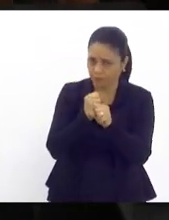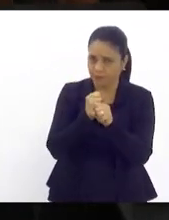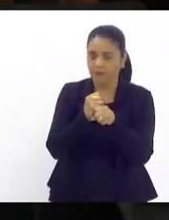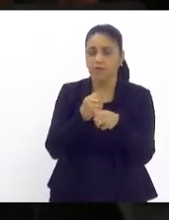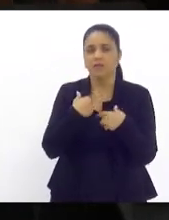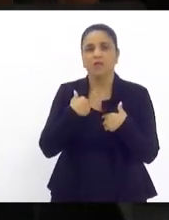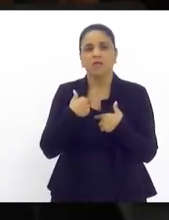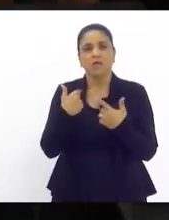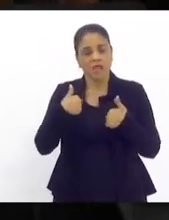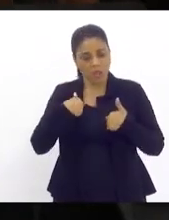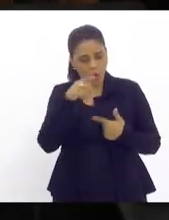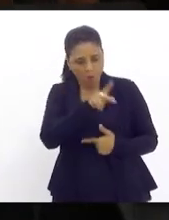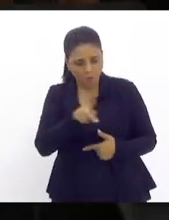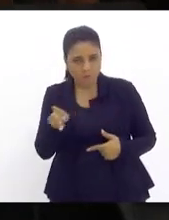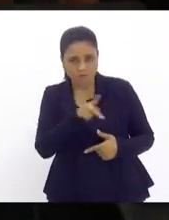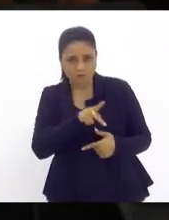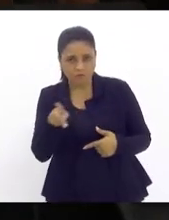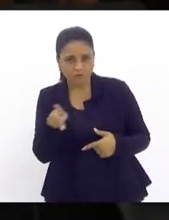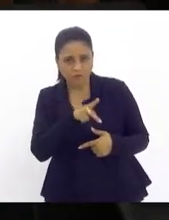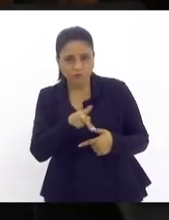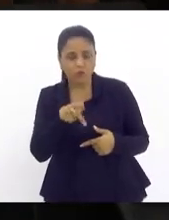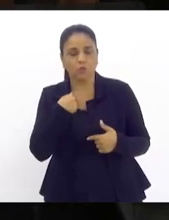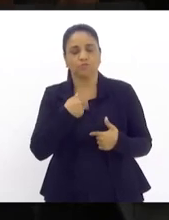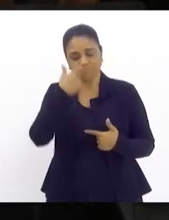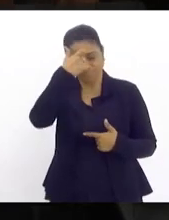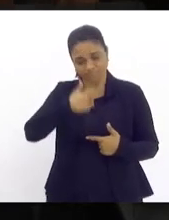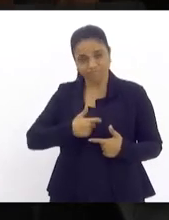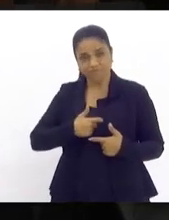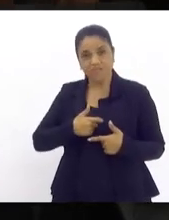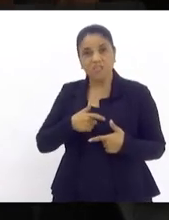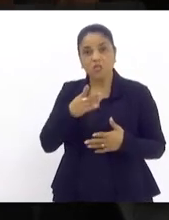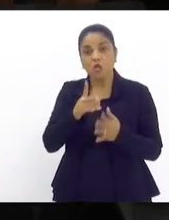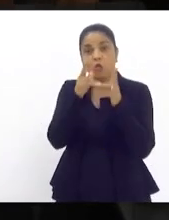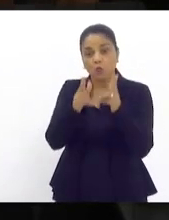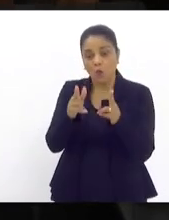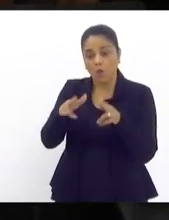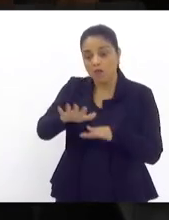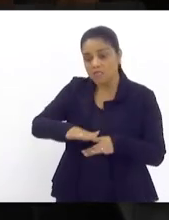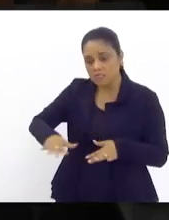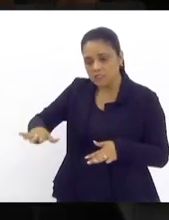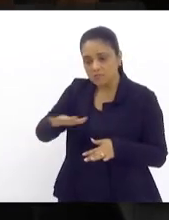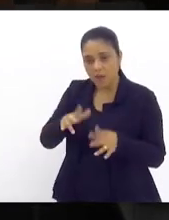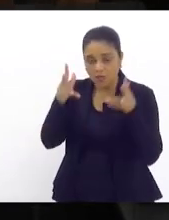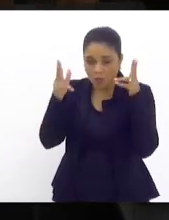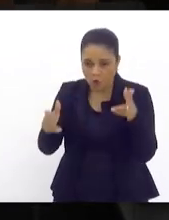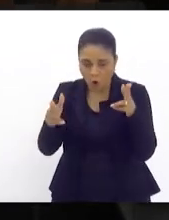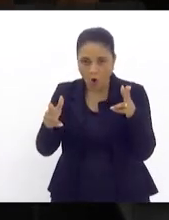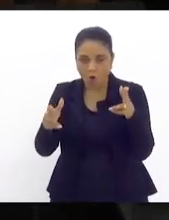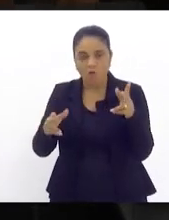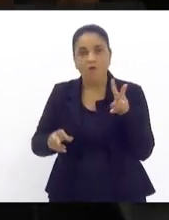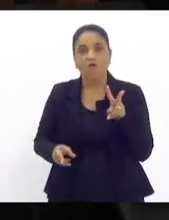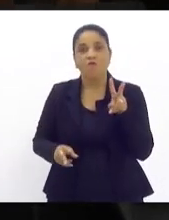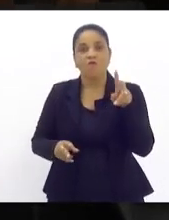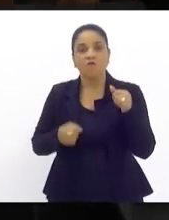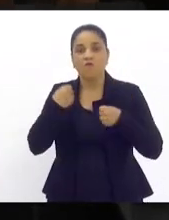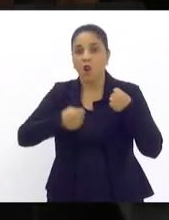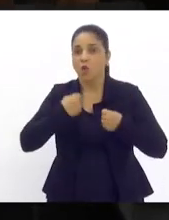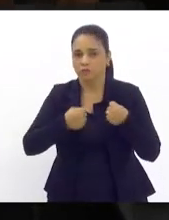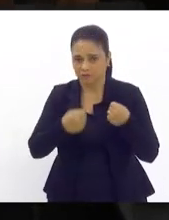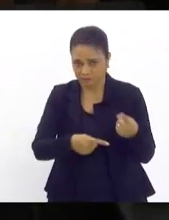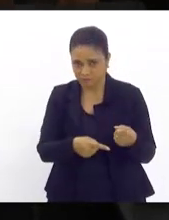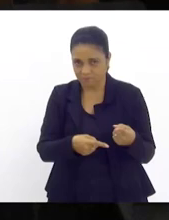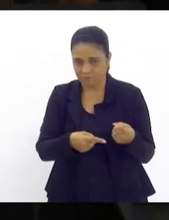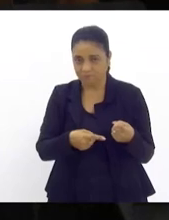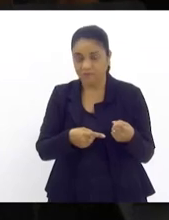senhor que o senhor é professor, que espaço é igual a velocidade vezes tempo. Ora, se